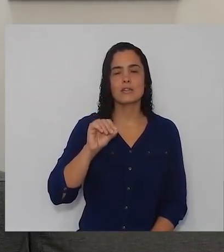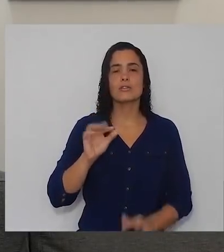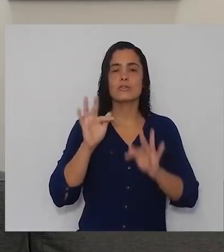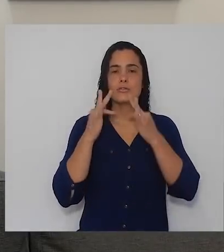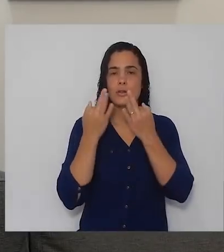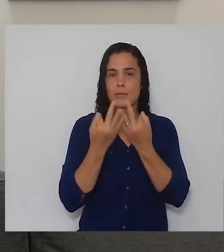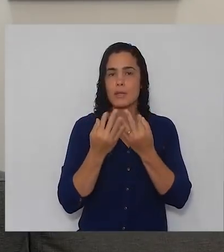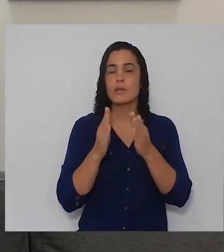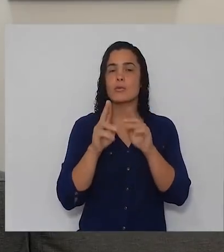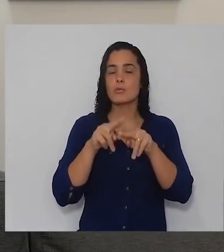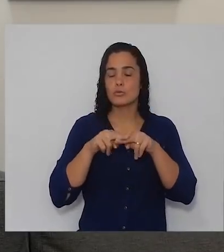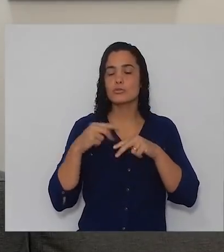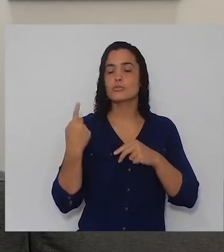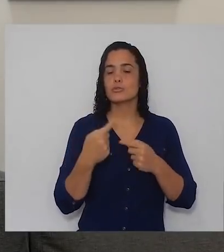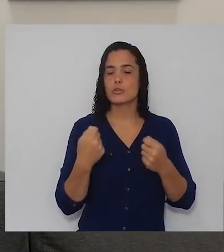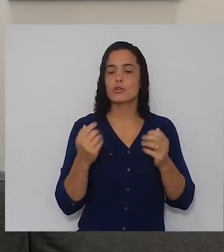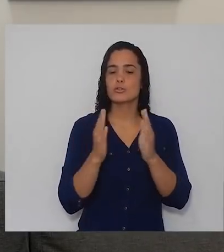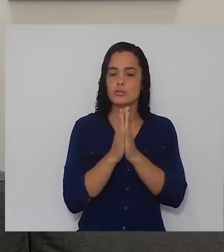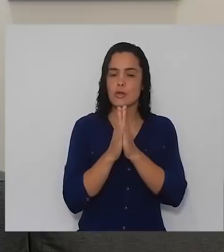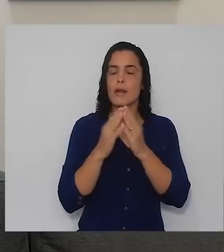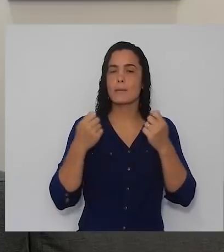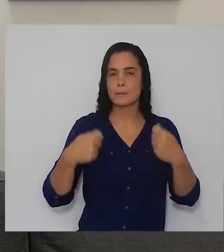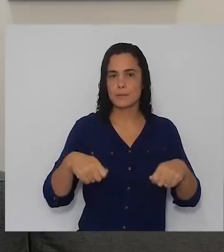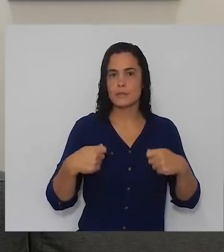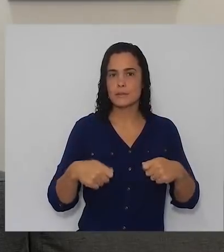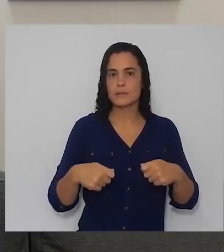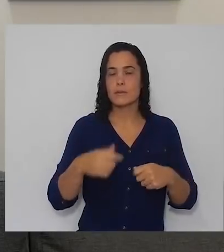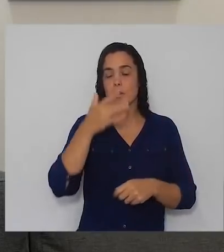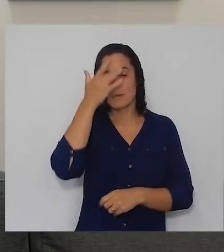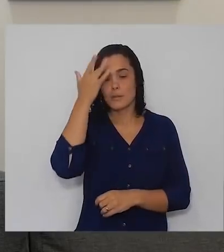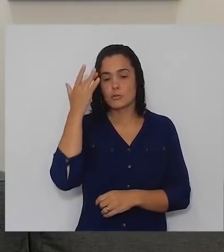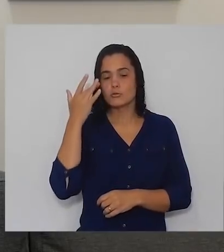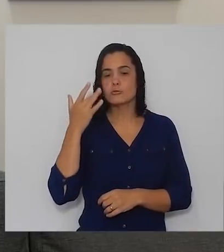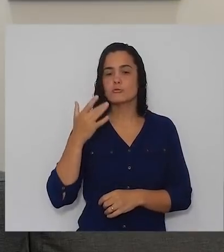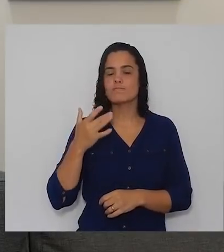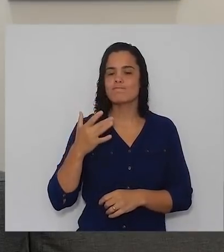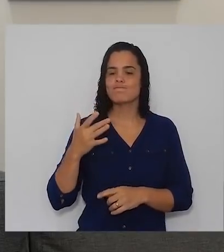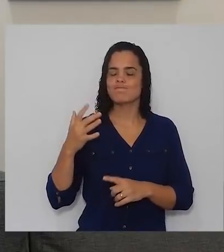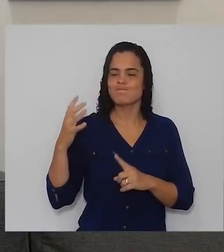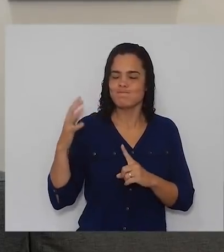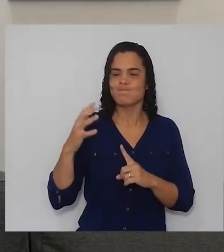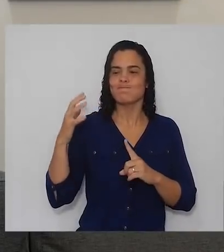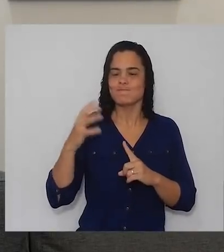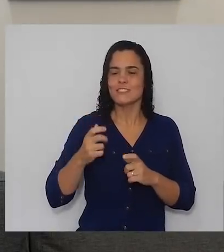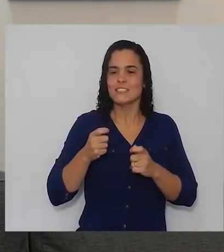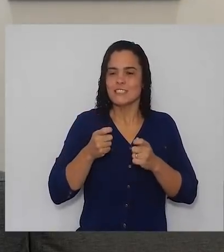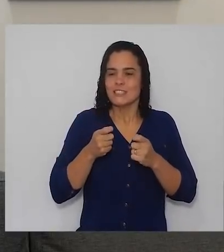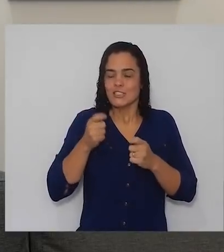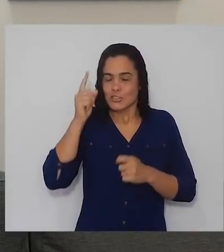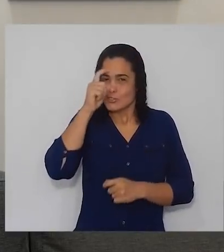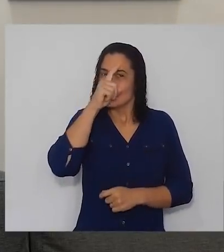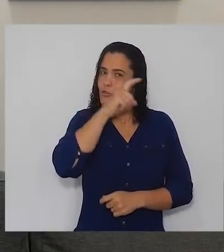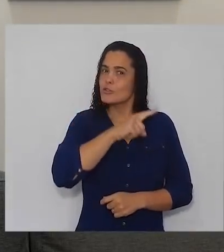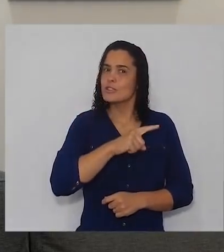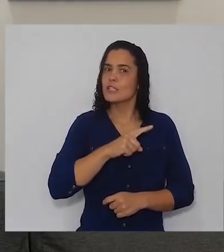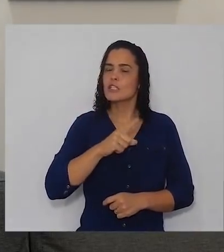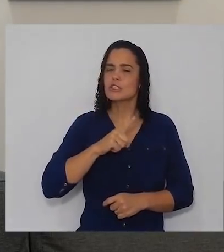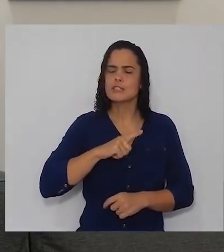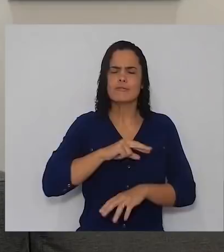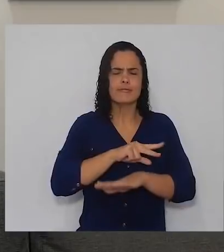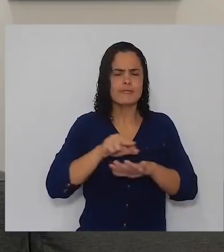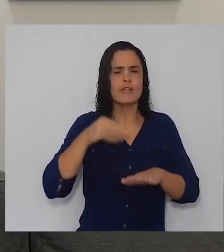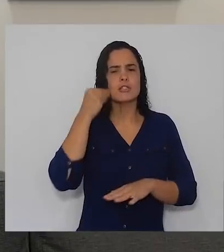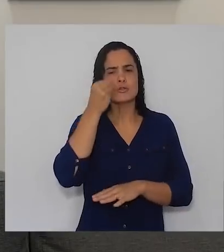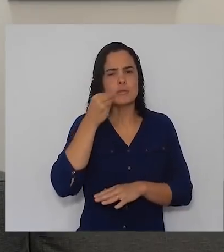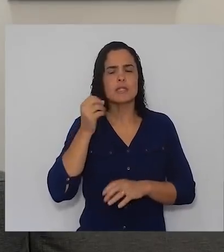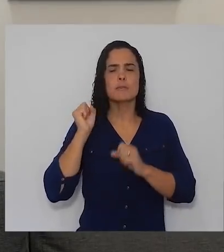nossas orações. Alguém que está sob pressão e tem tantas experiências como essa de poder e milagre